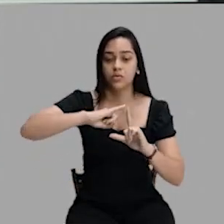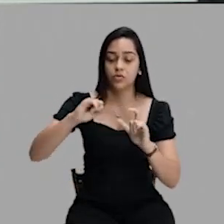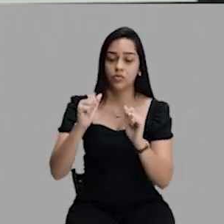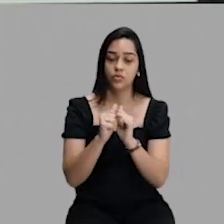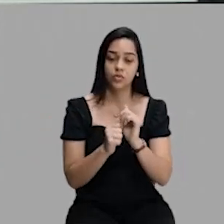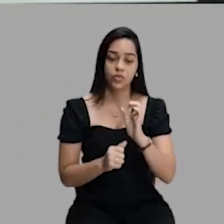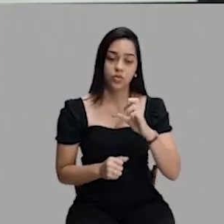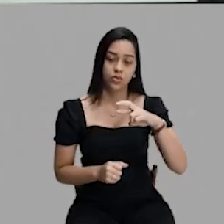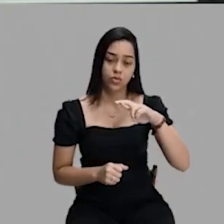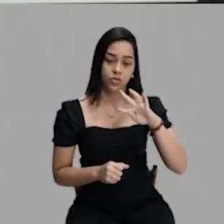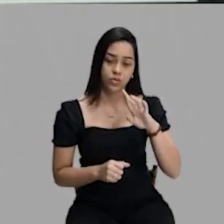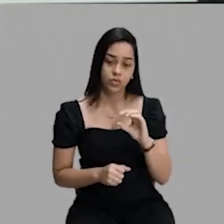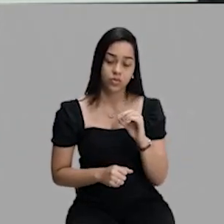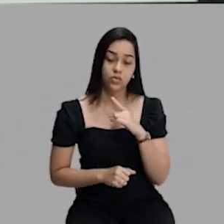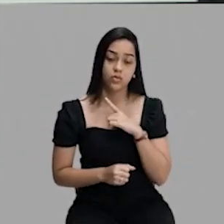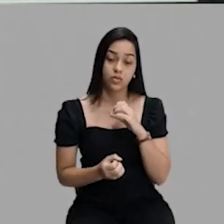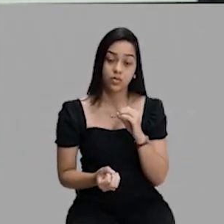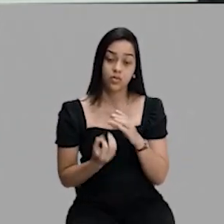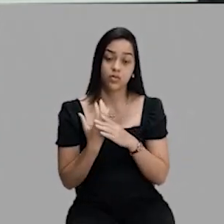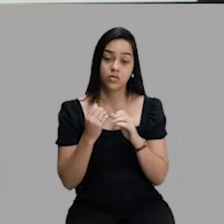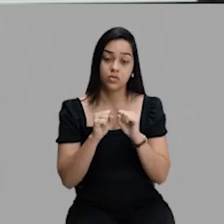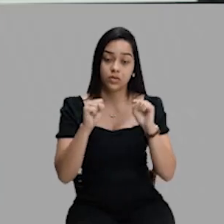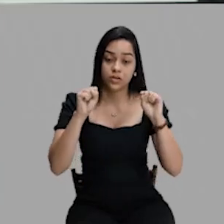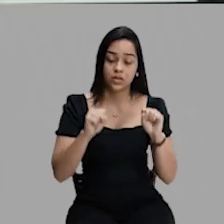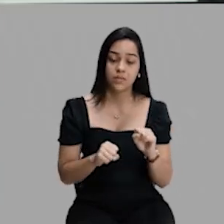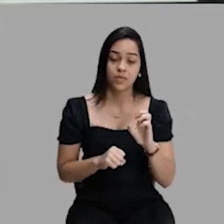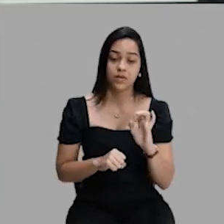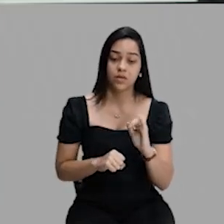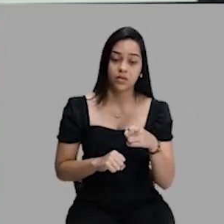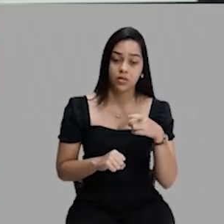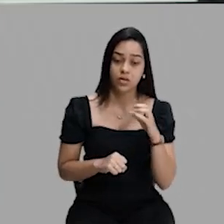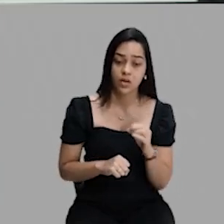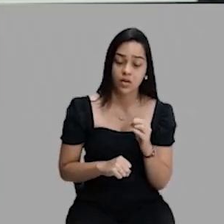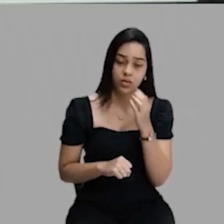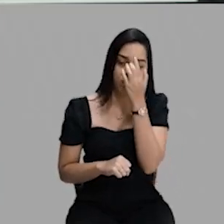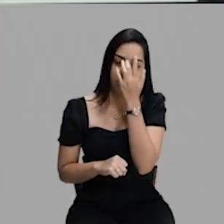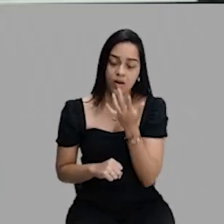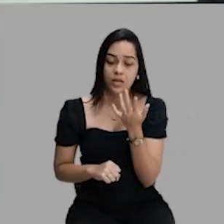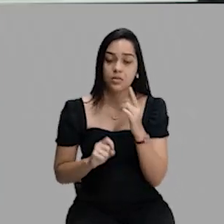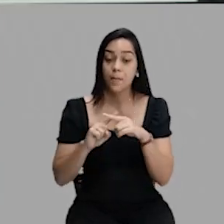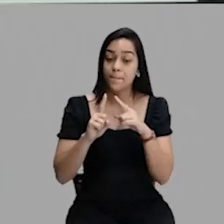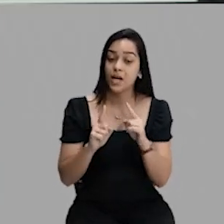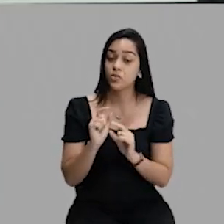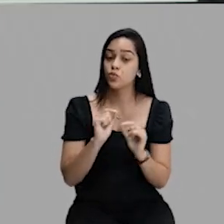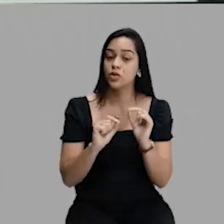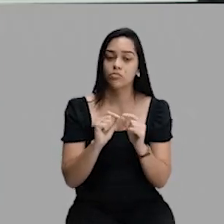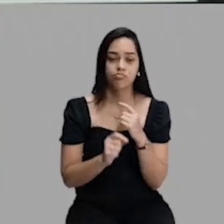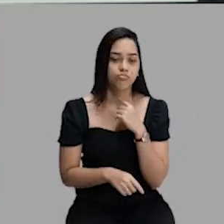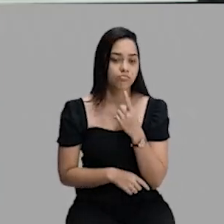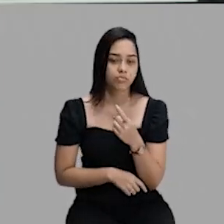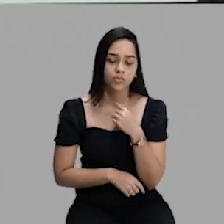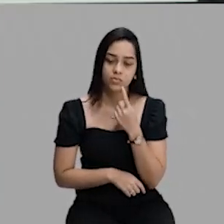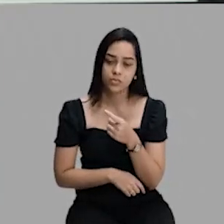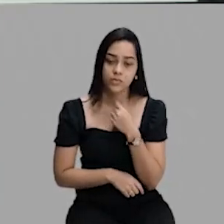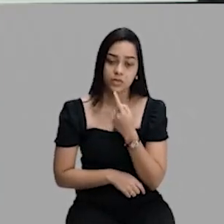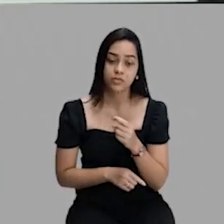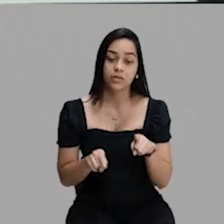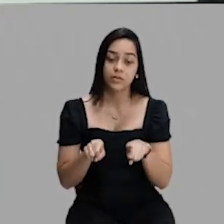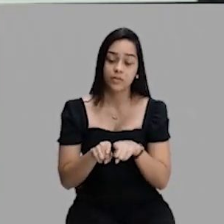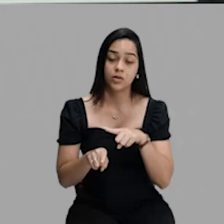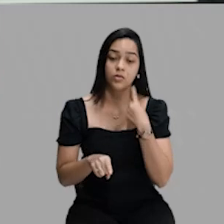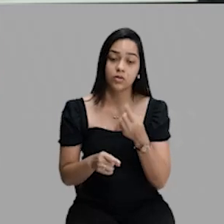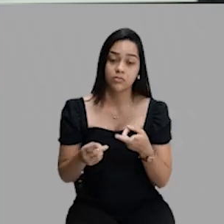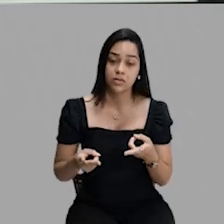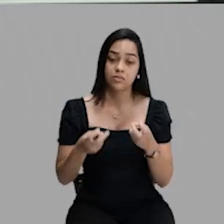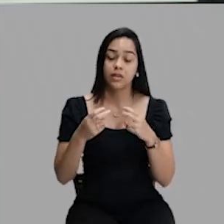né, sobre a origem do sistema de eixos. Fica mais fácil o estudo. Mas nem sempre isso é possível. E a gente vai